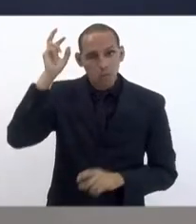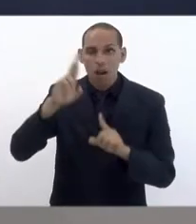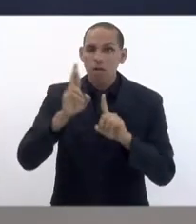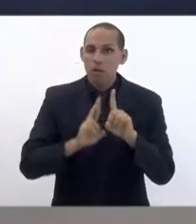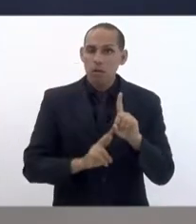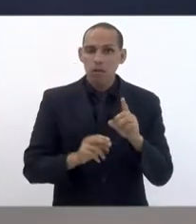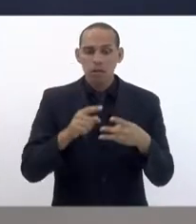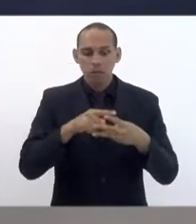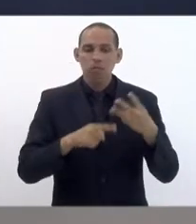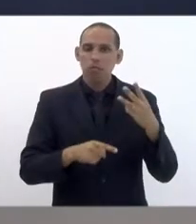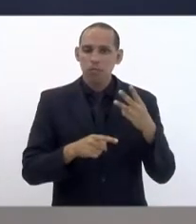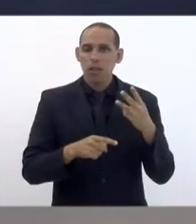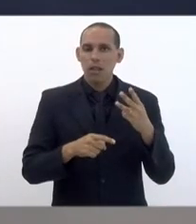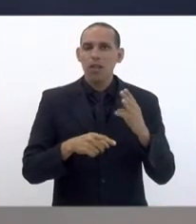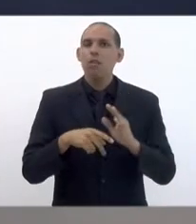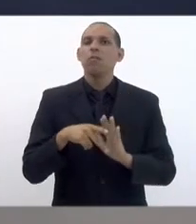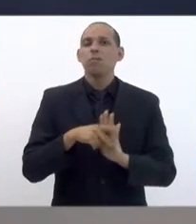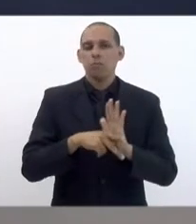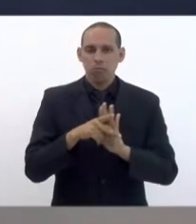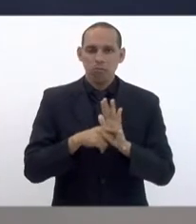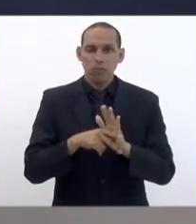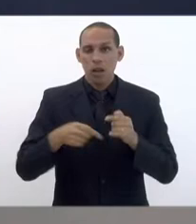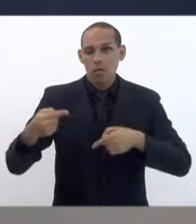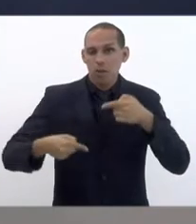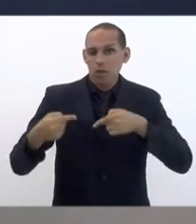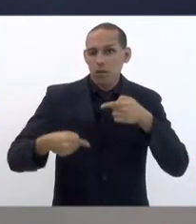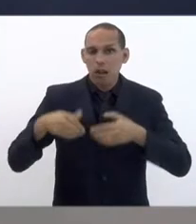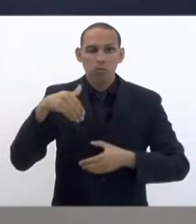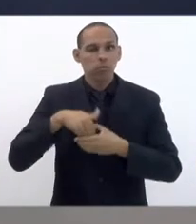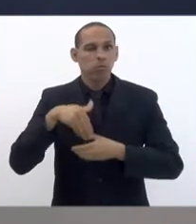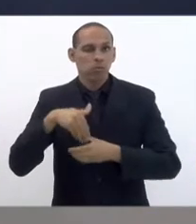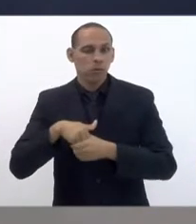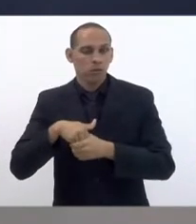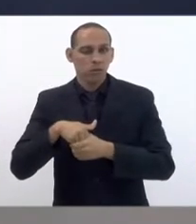três projetos. Em discussão, em votação,